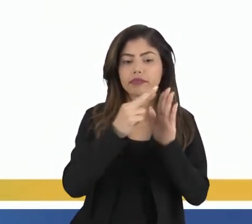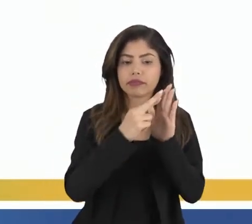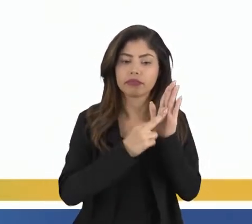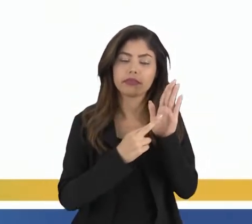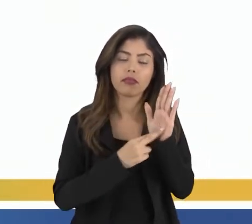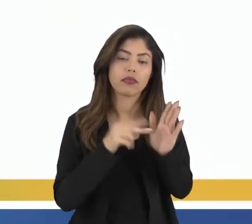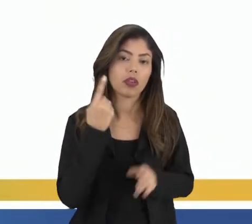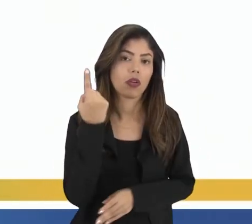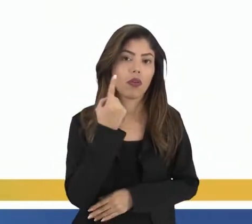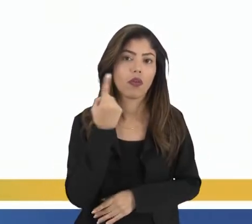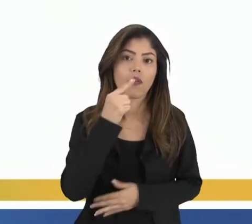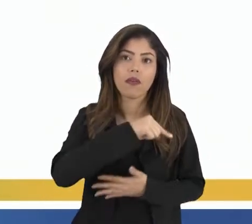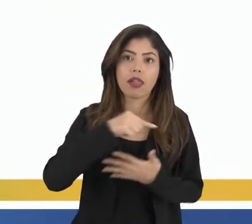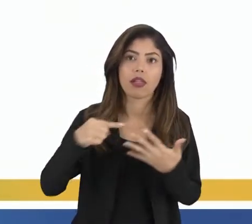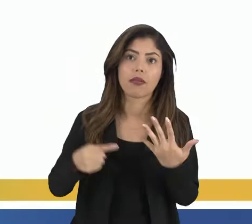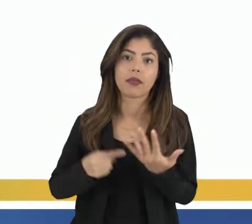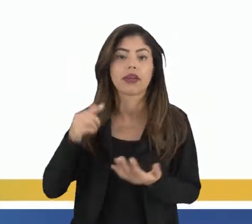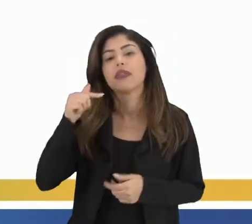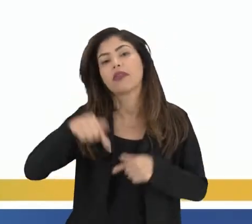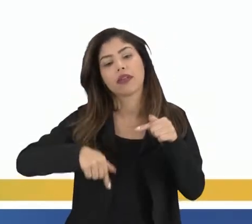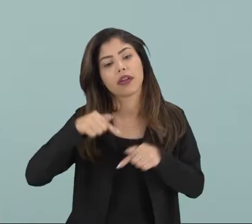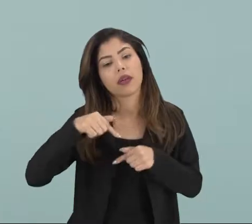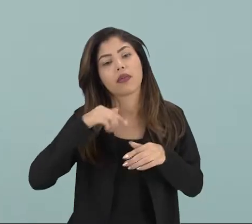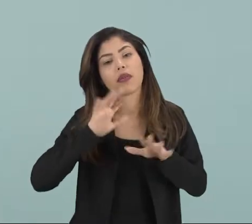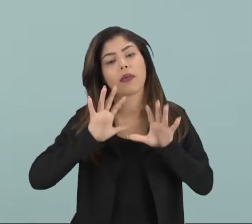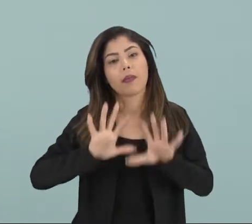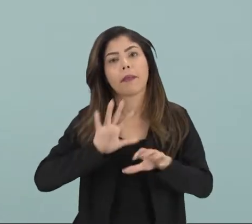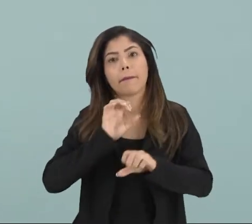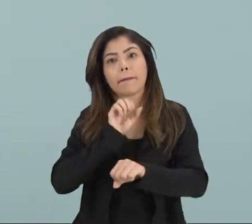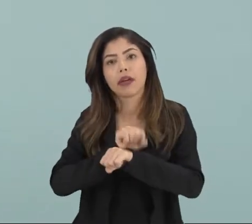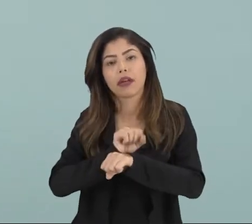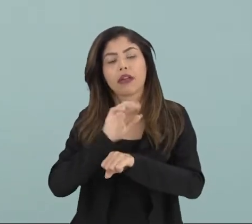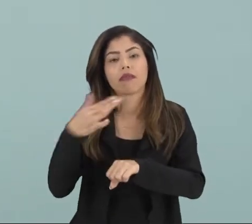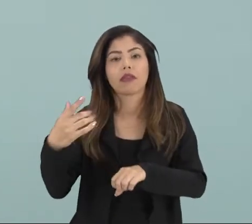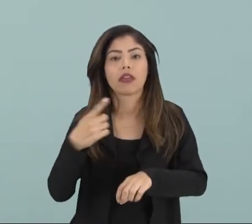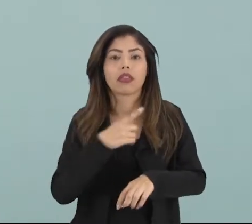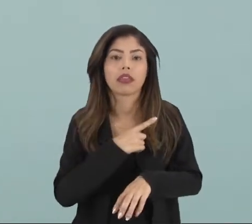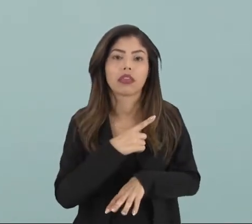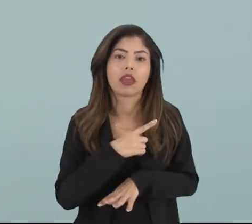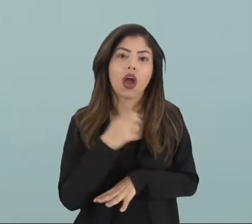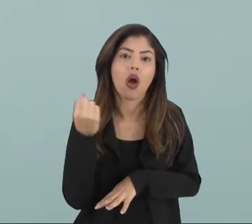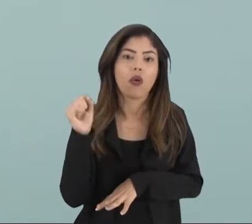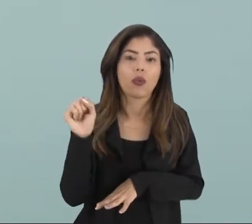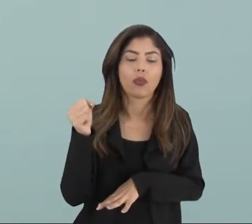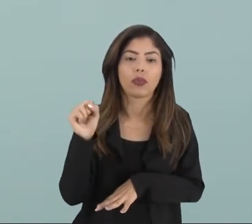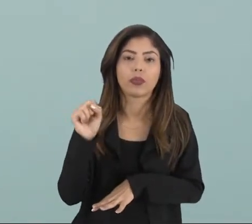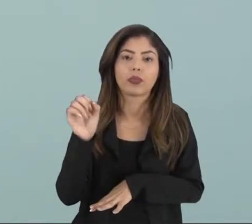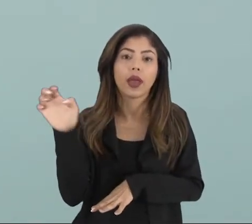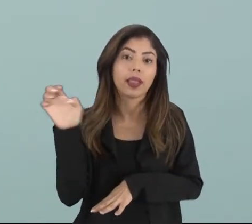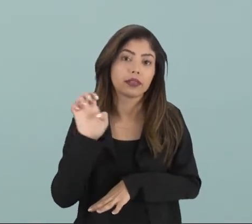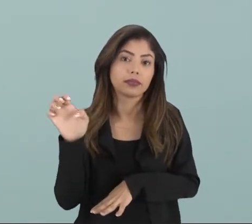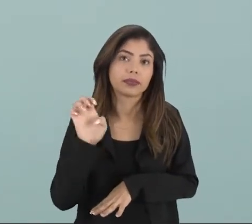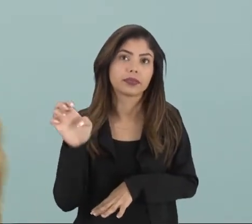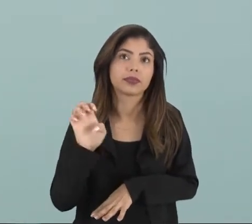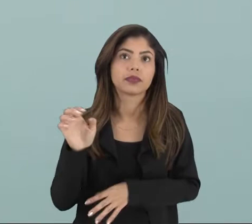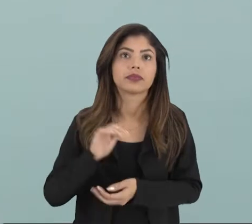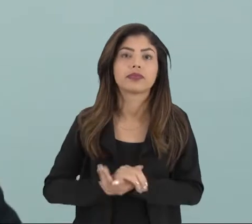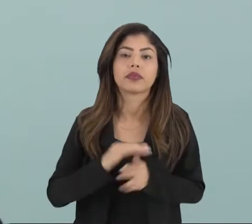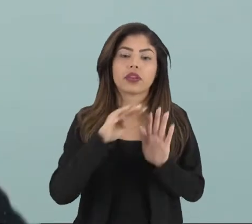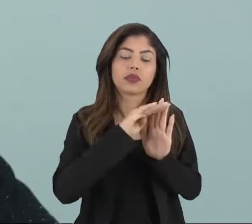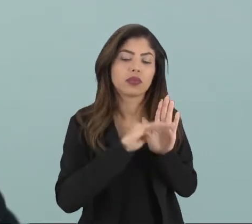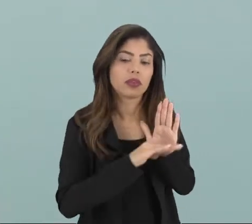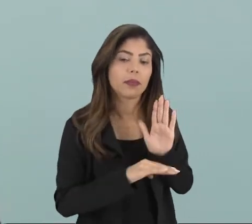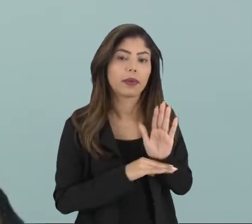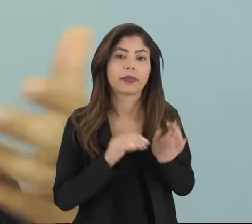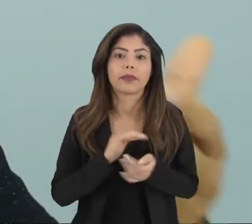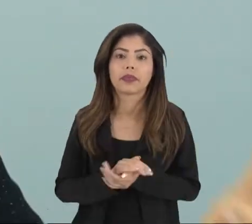um elemento químico ele se torna estável quando ele apresenta 8 elétrons na sua camada de valência. Tudo bem? Alguns